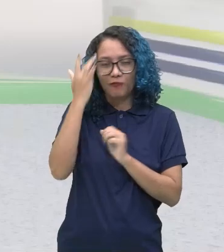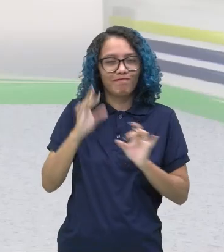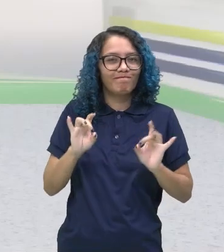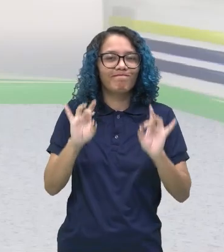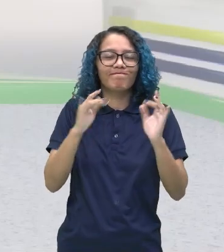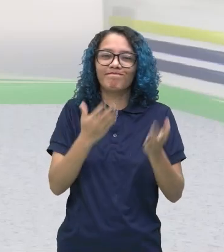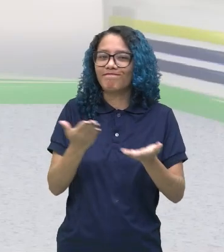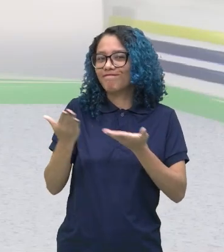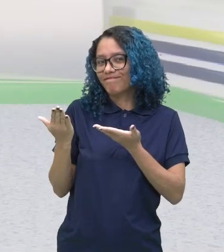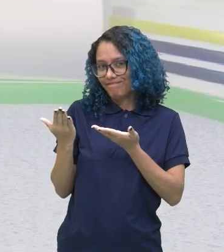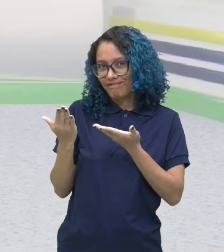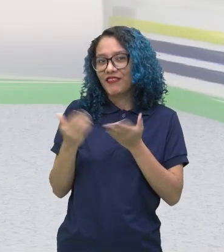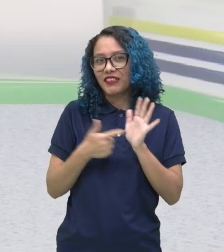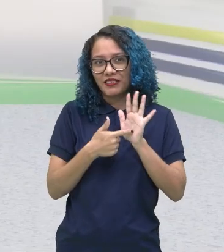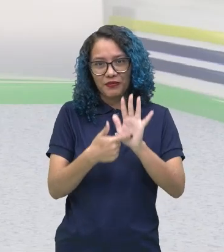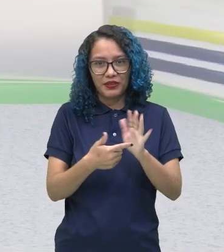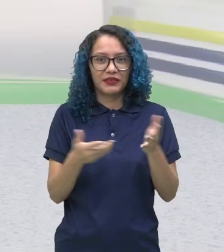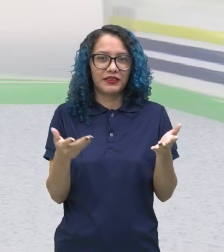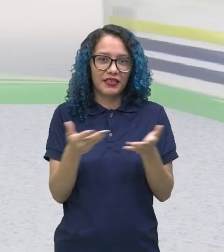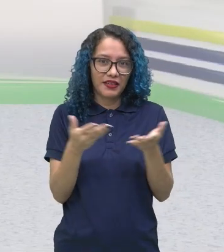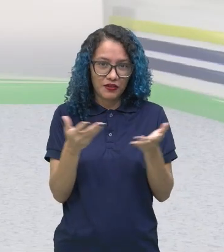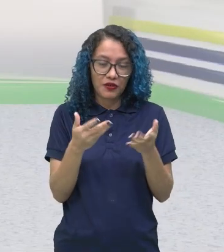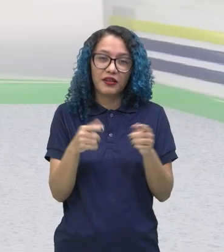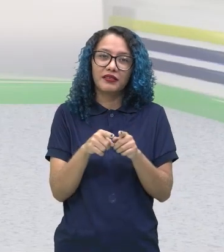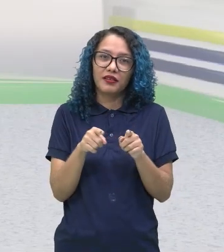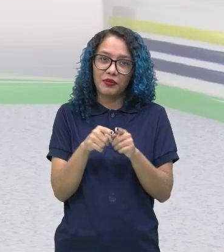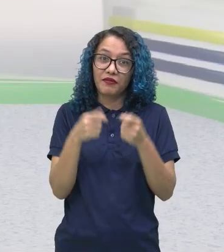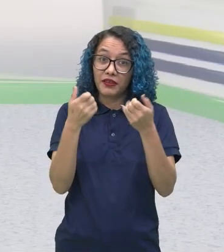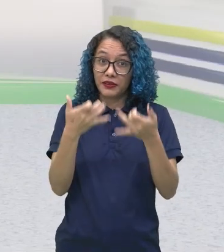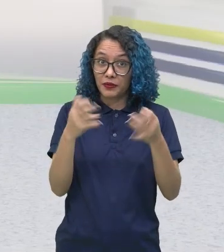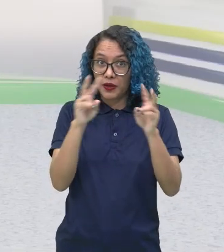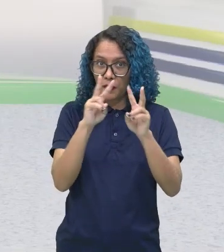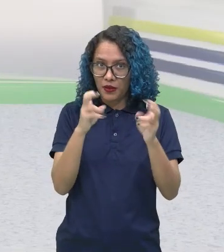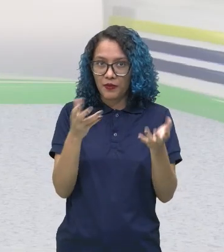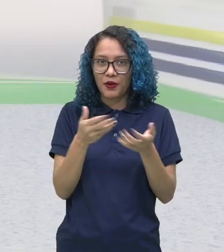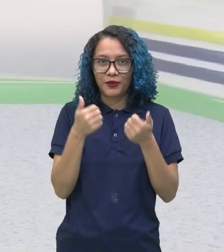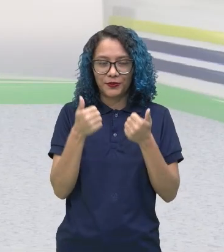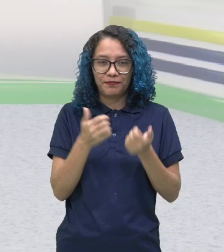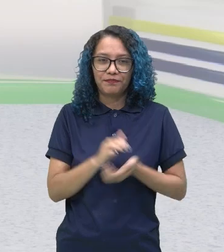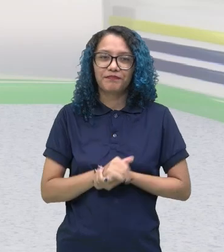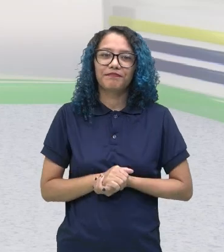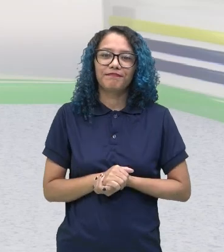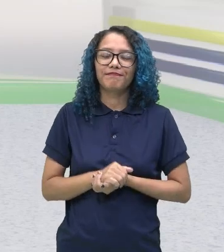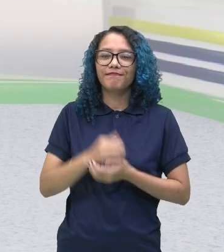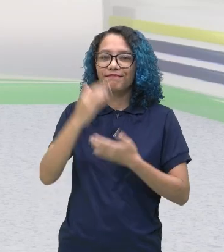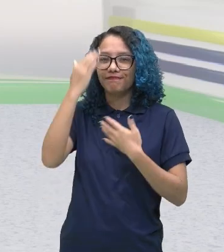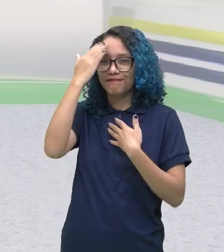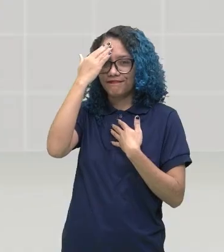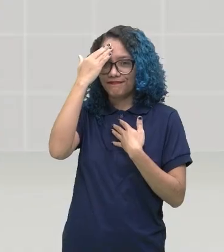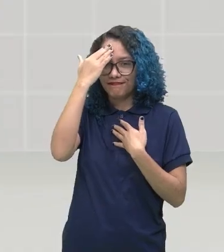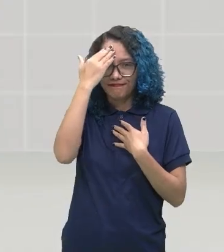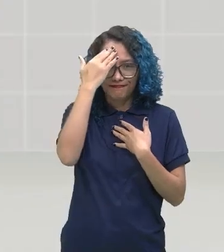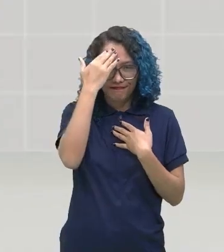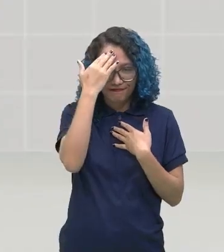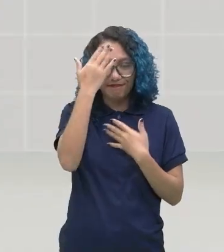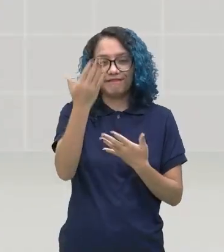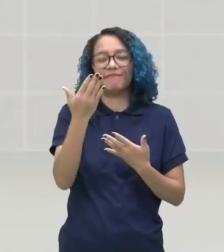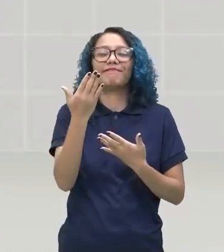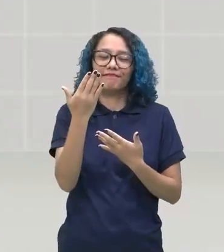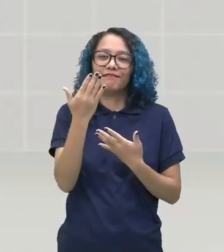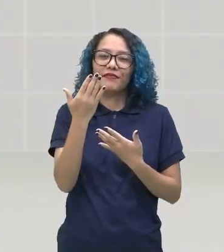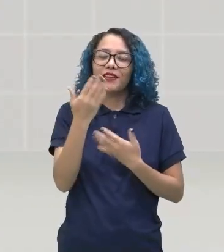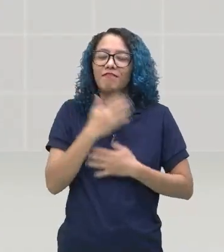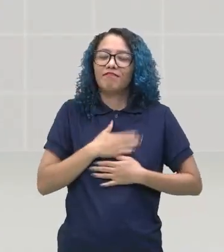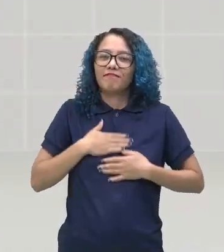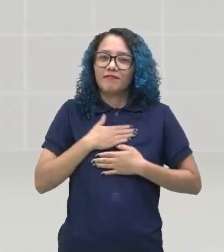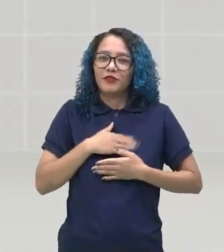professora Emily, que vai se apresentar para vocês e falar um pouco sobre o tema de hoje. Muito obrigada, professora Kaelen. É uma felicidade enorme